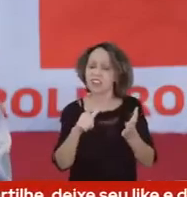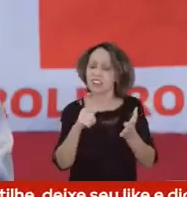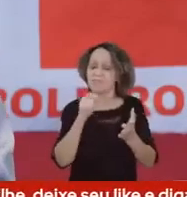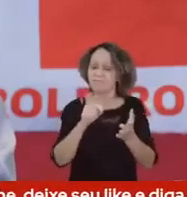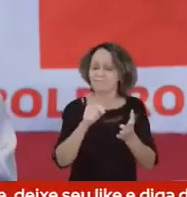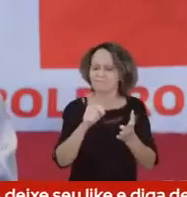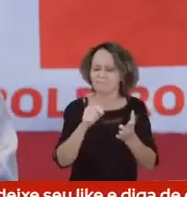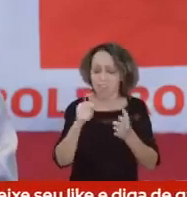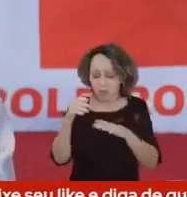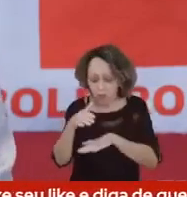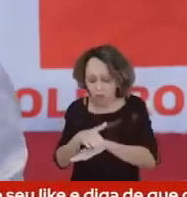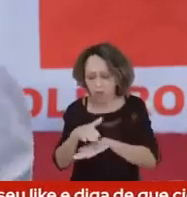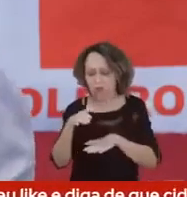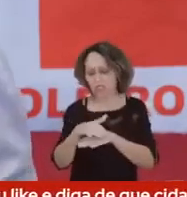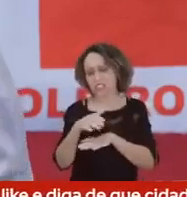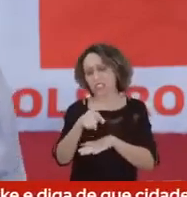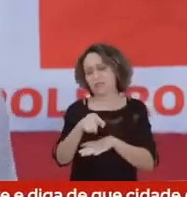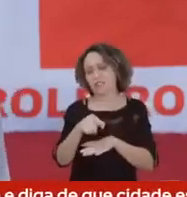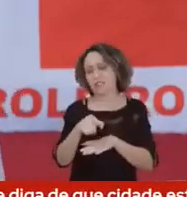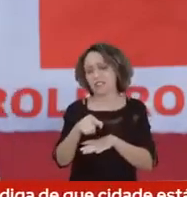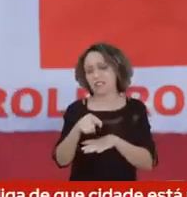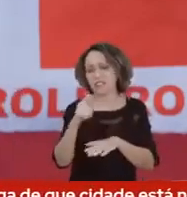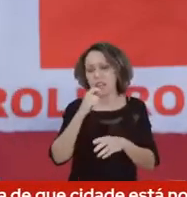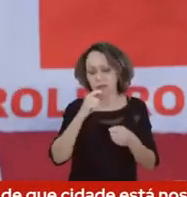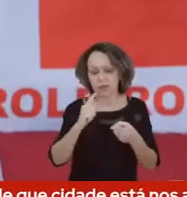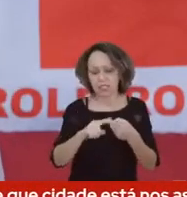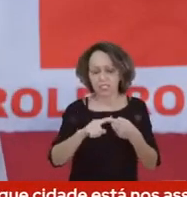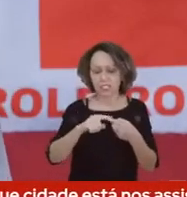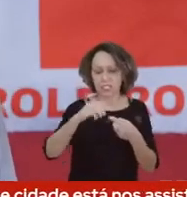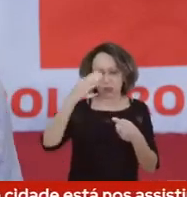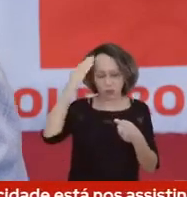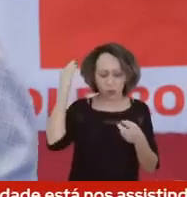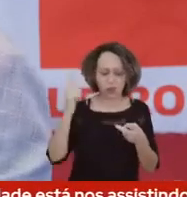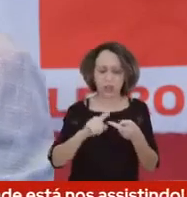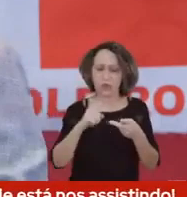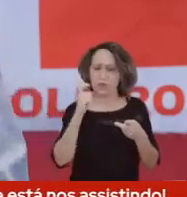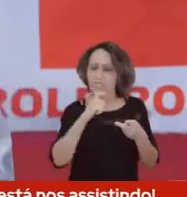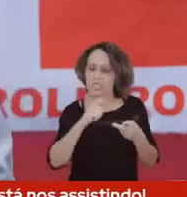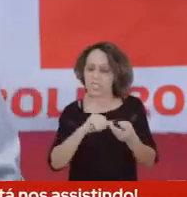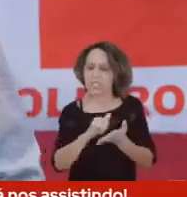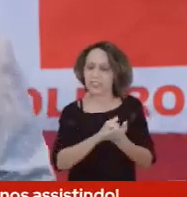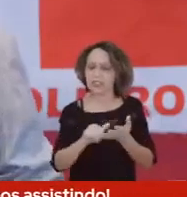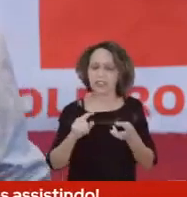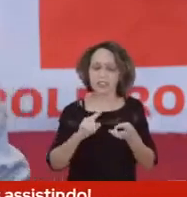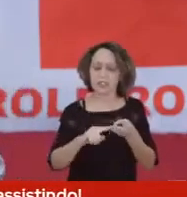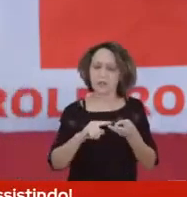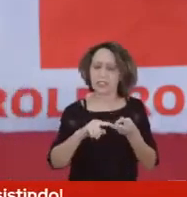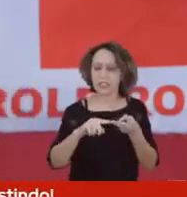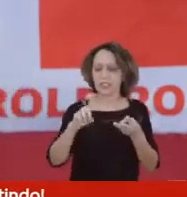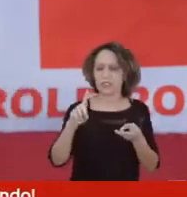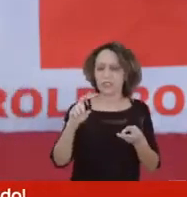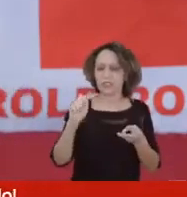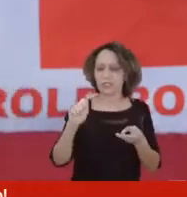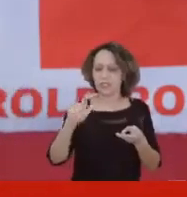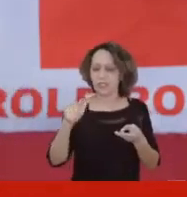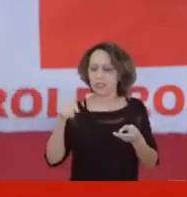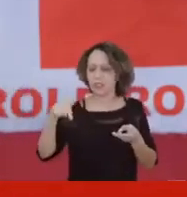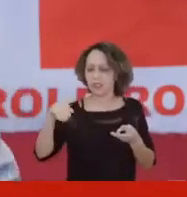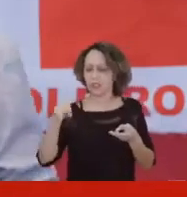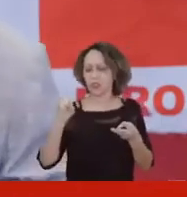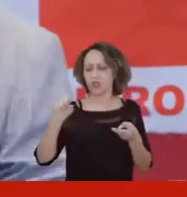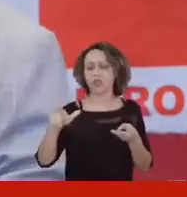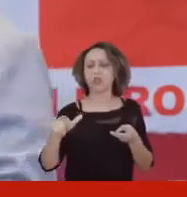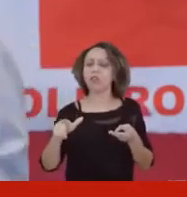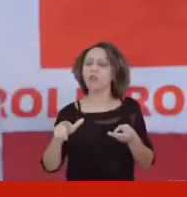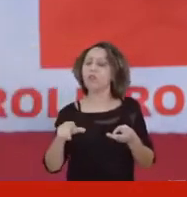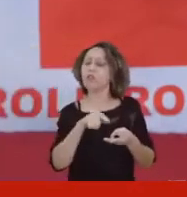Jato. Vocês produziram um material extraordinário feito pelo Diese sobre a denúncia da Lava Jato. Os números